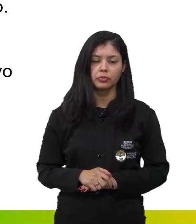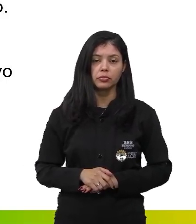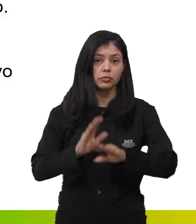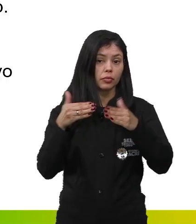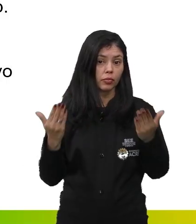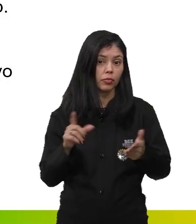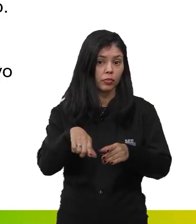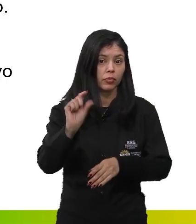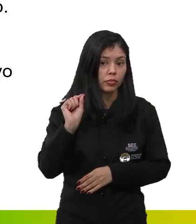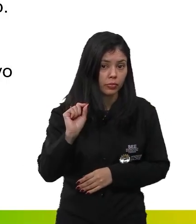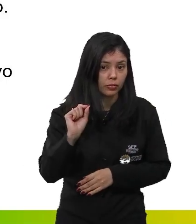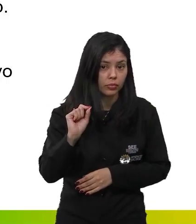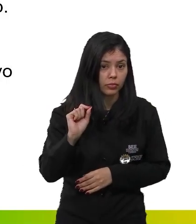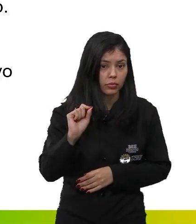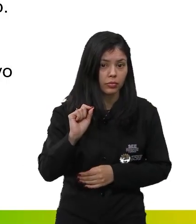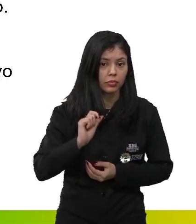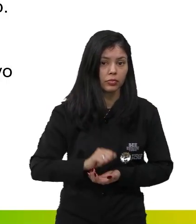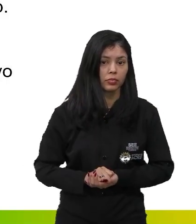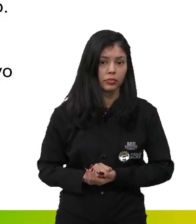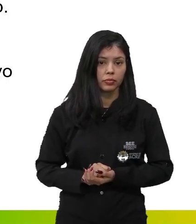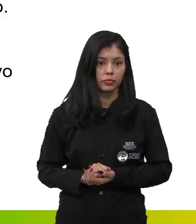Qual é a alternativa correta?